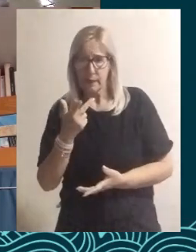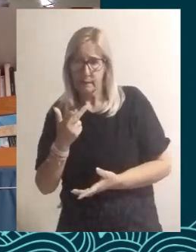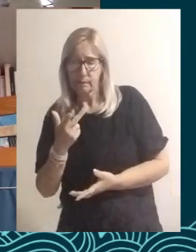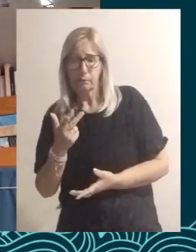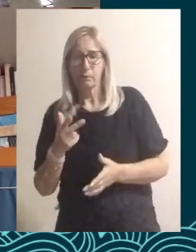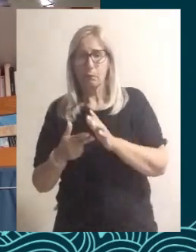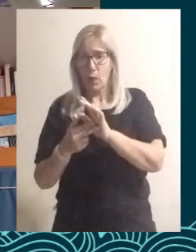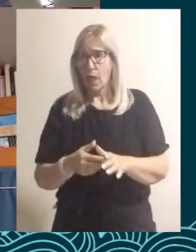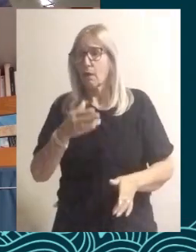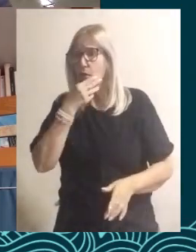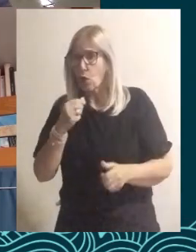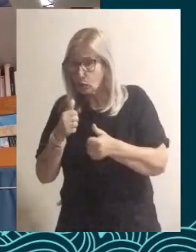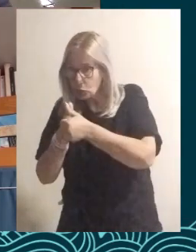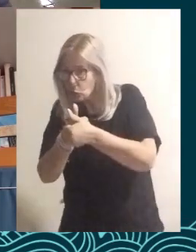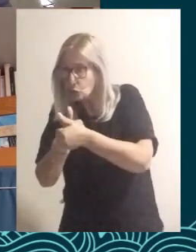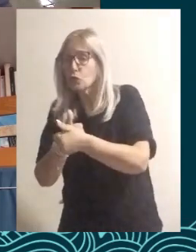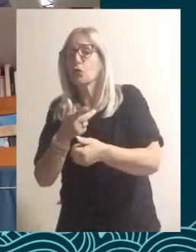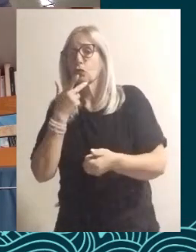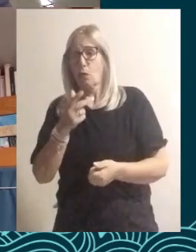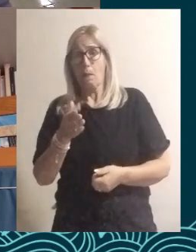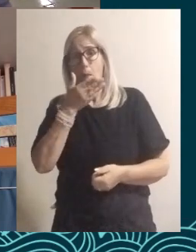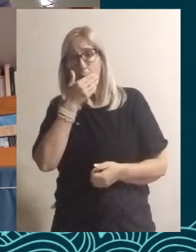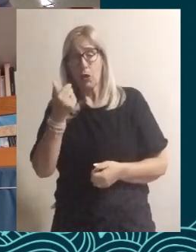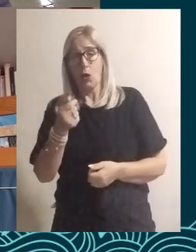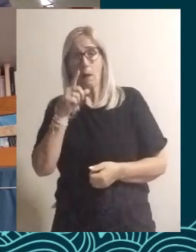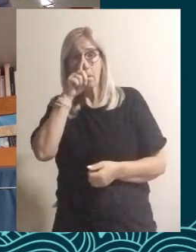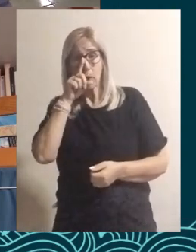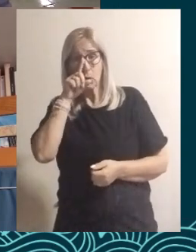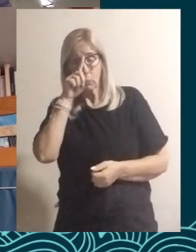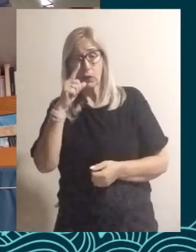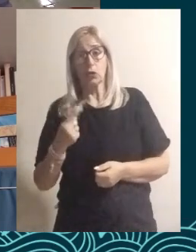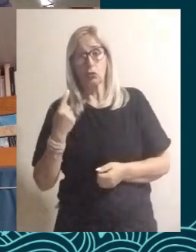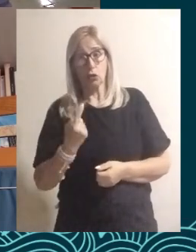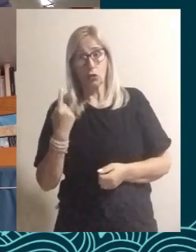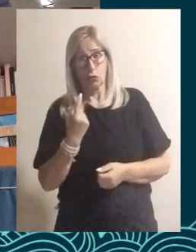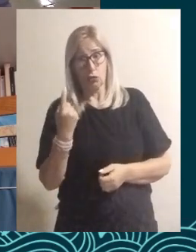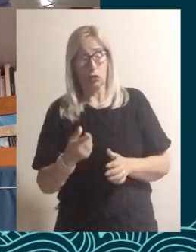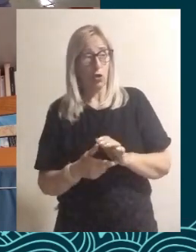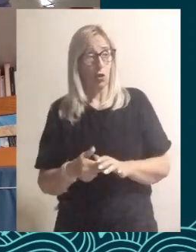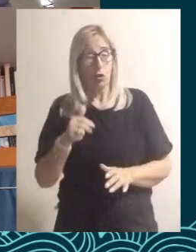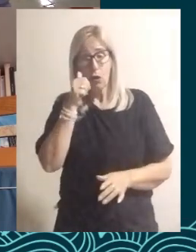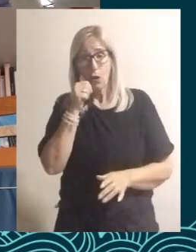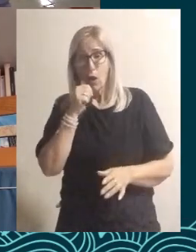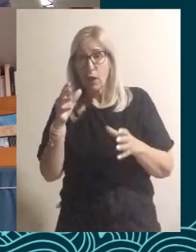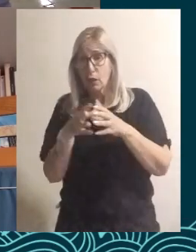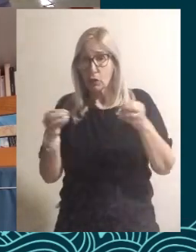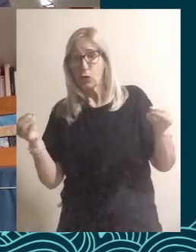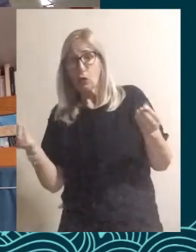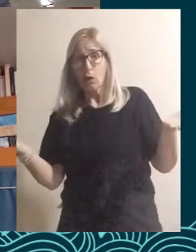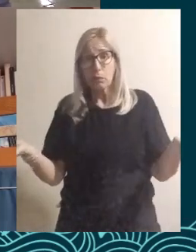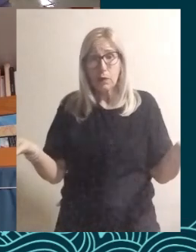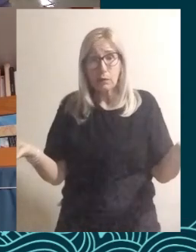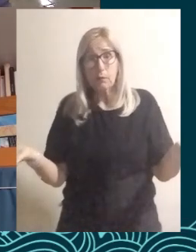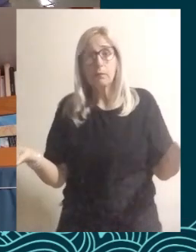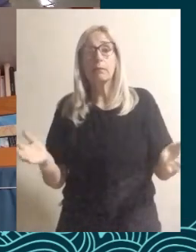Então, se você estiver pensando em ir, leva um homem, porque vai ser muito perigoso para você. A gente sabe que as